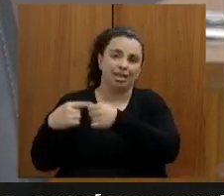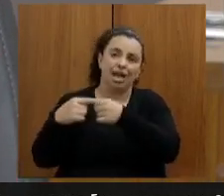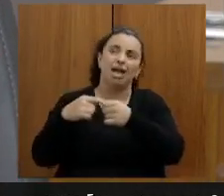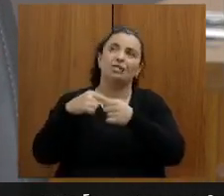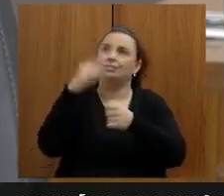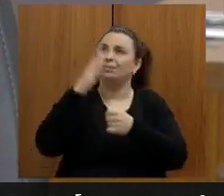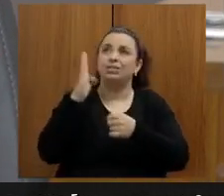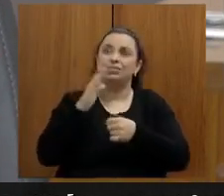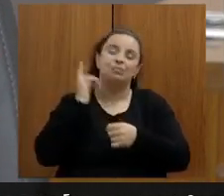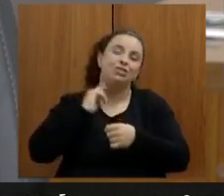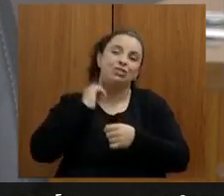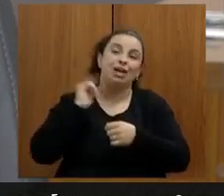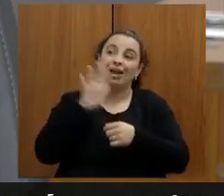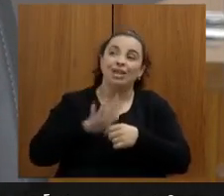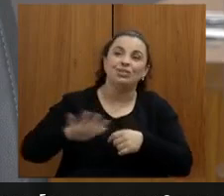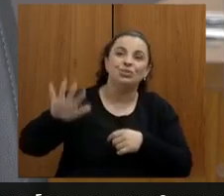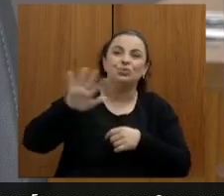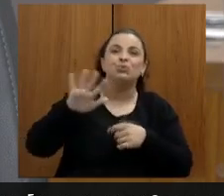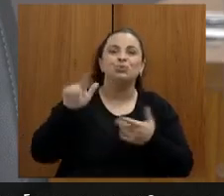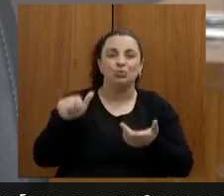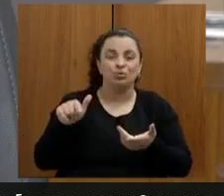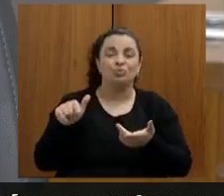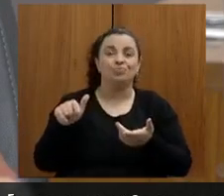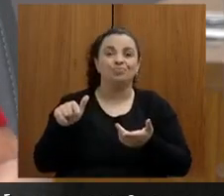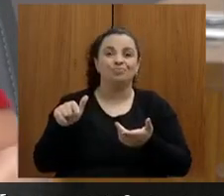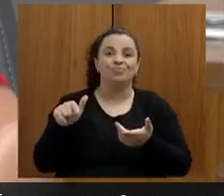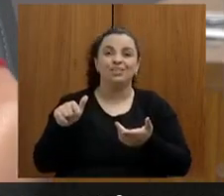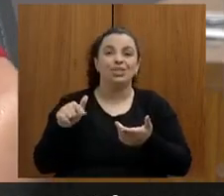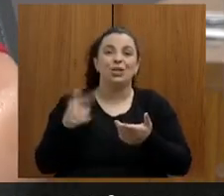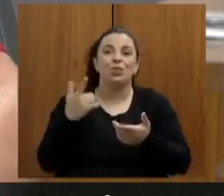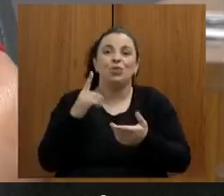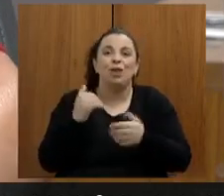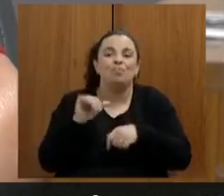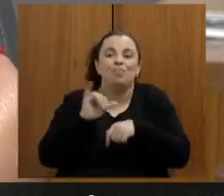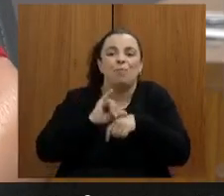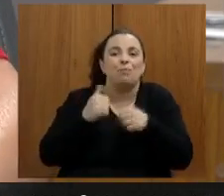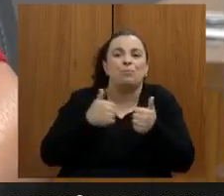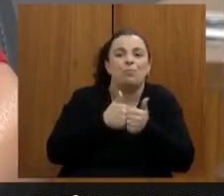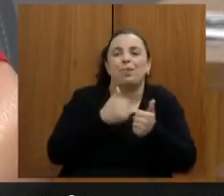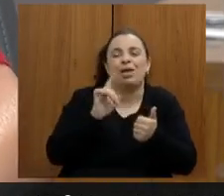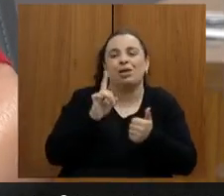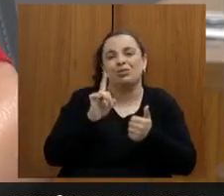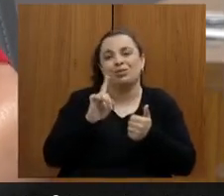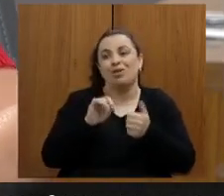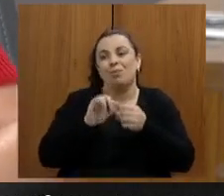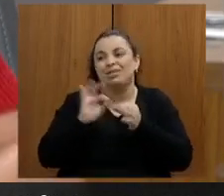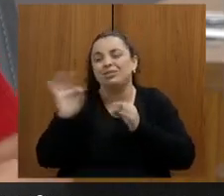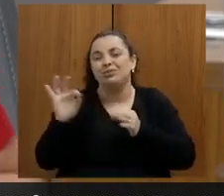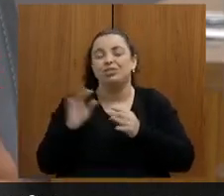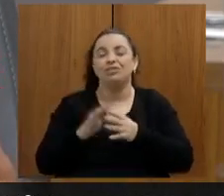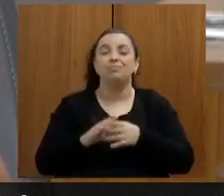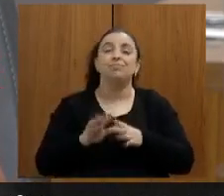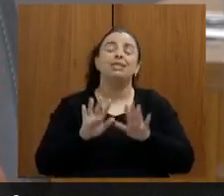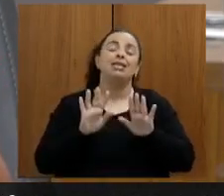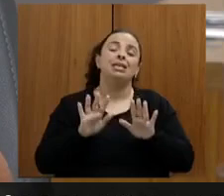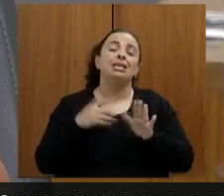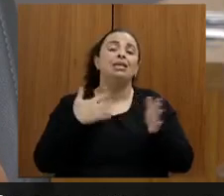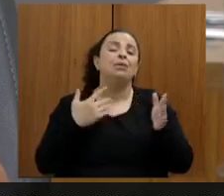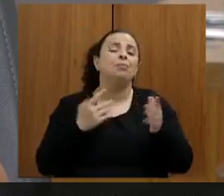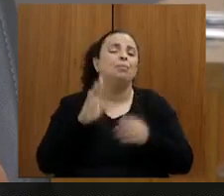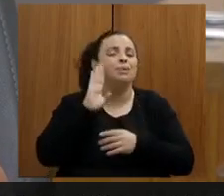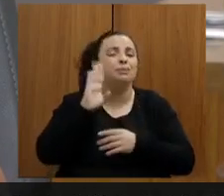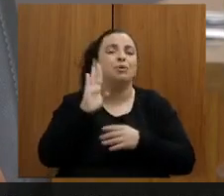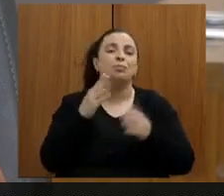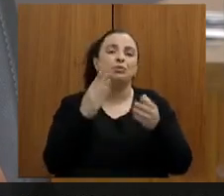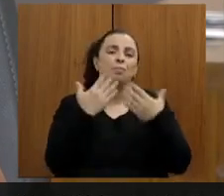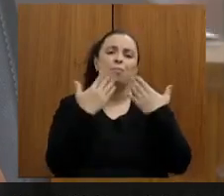a Minas Gerais onde estamos distantes do centro como que seria esse trabalho mas eu e principalmente parabenizar vocês